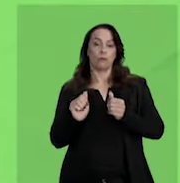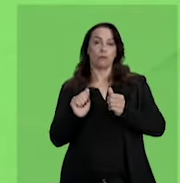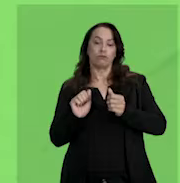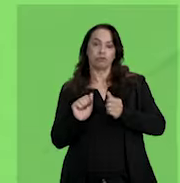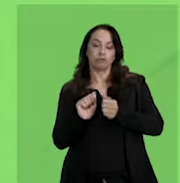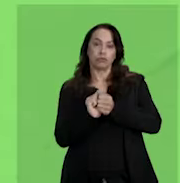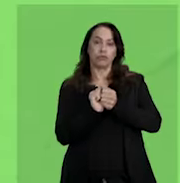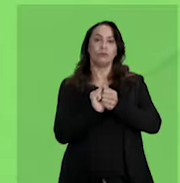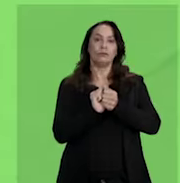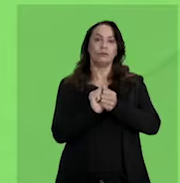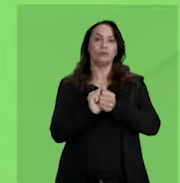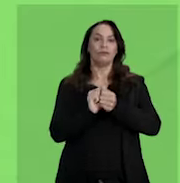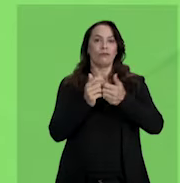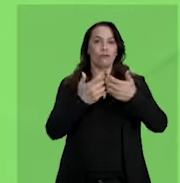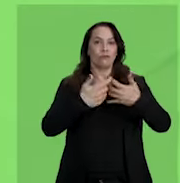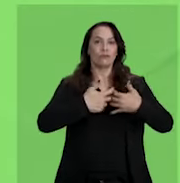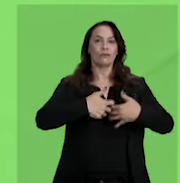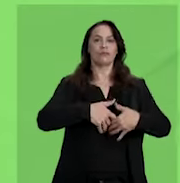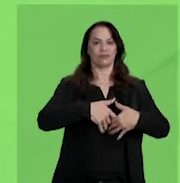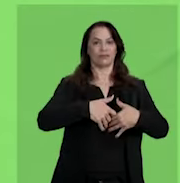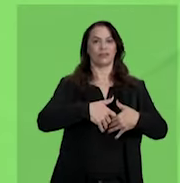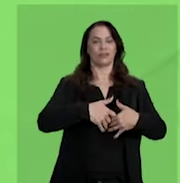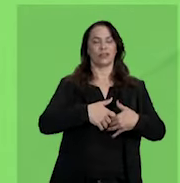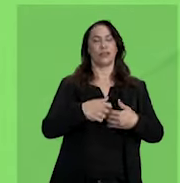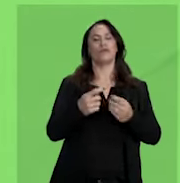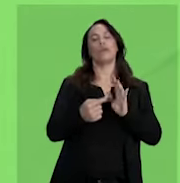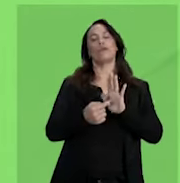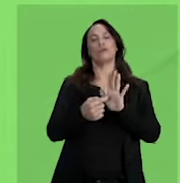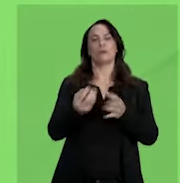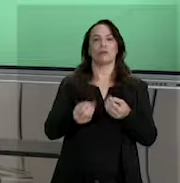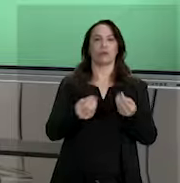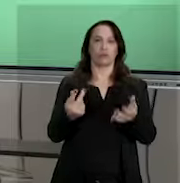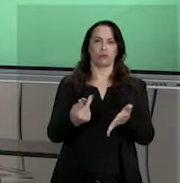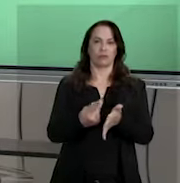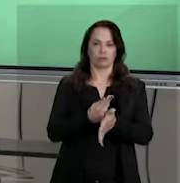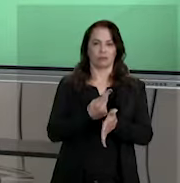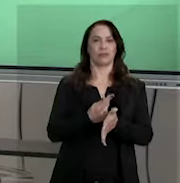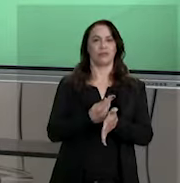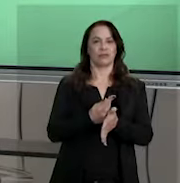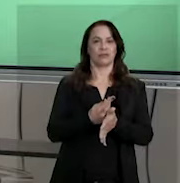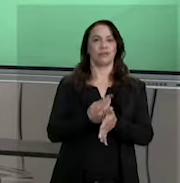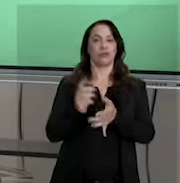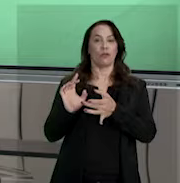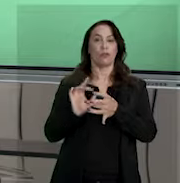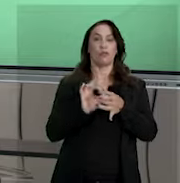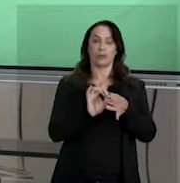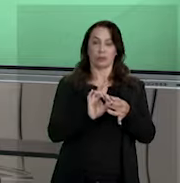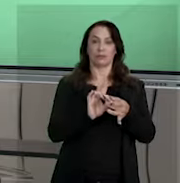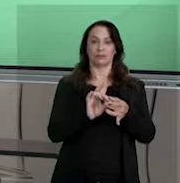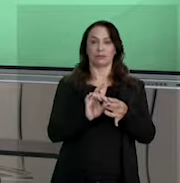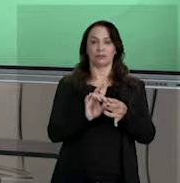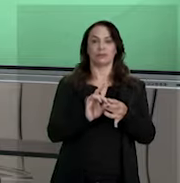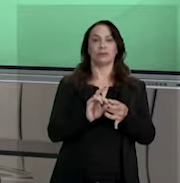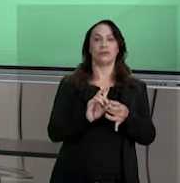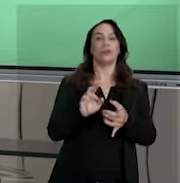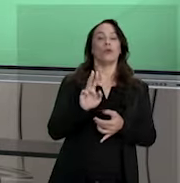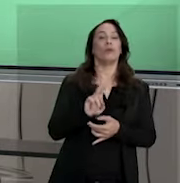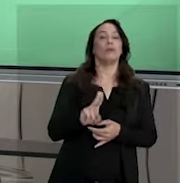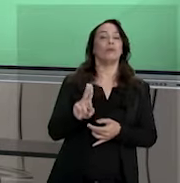demonstrar muito bem isso hoje, como que ocorre essa integração por meio, né, Ludmila, de